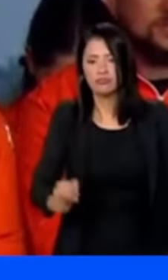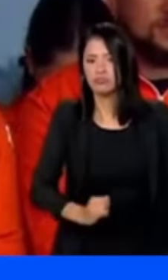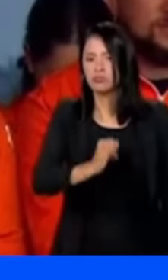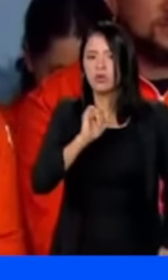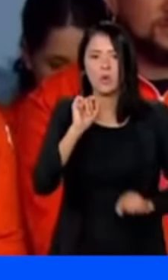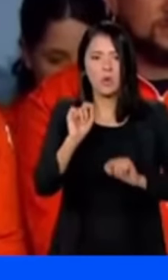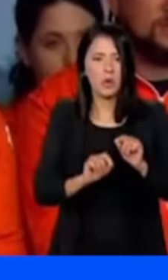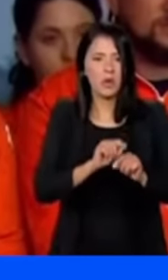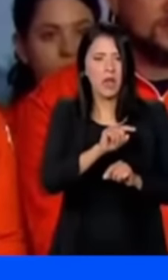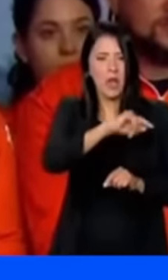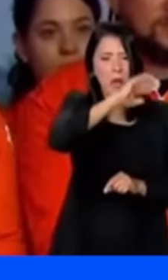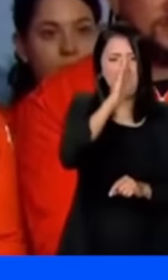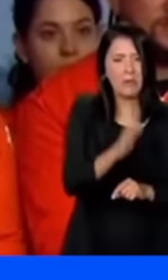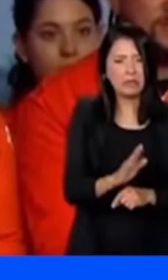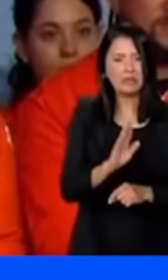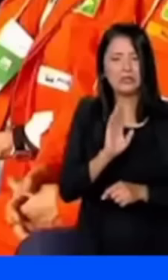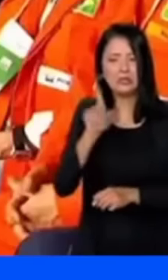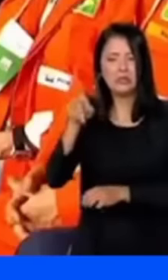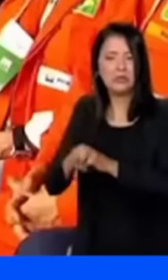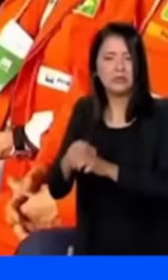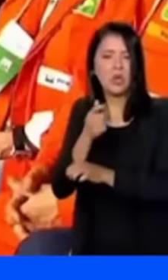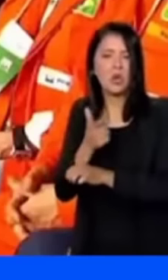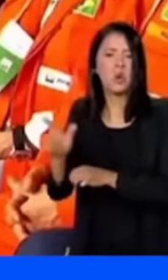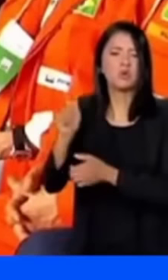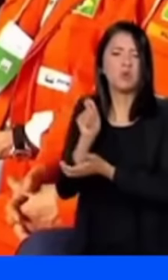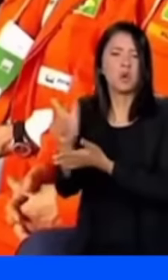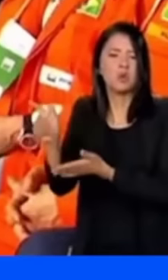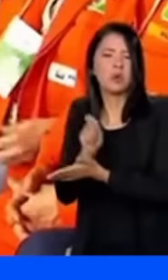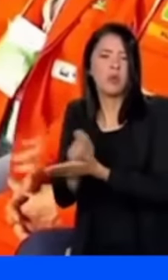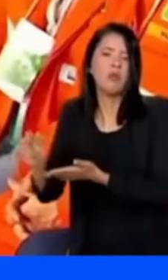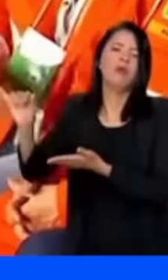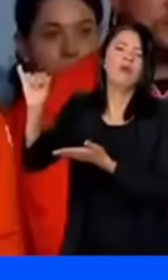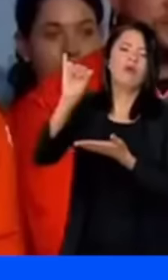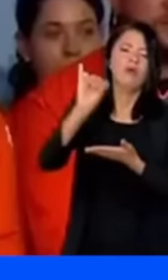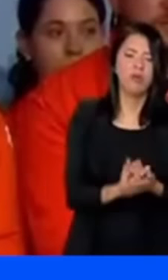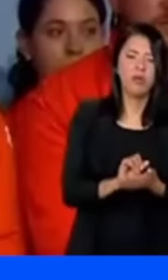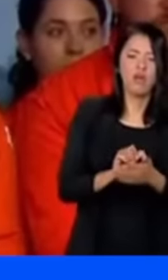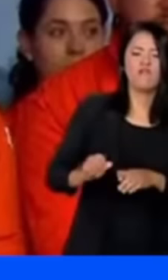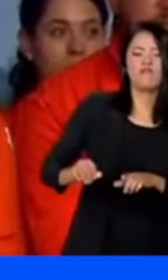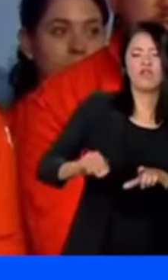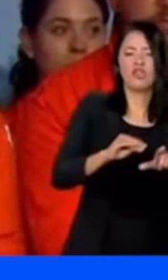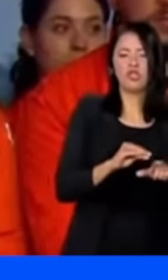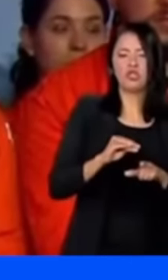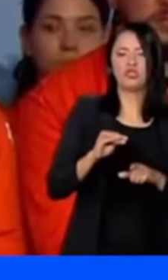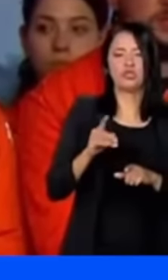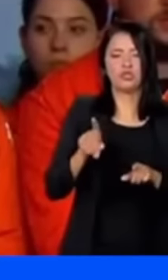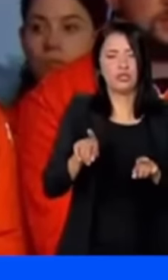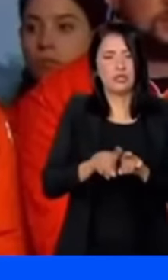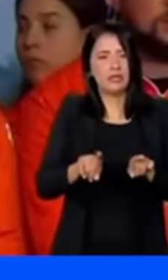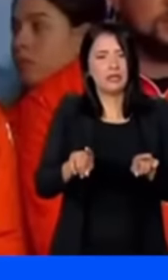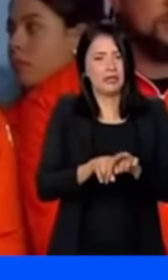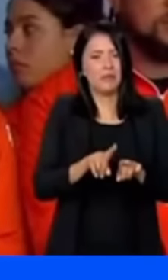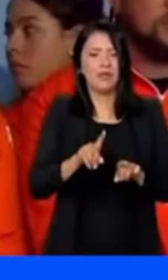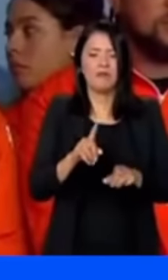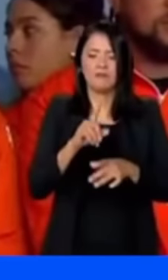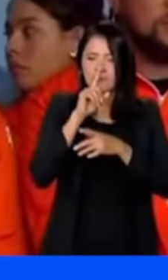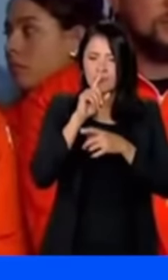sua dependência de fertilizantes importados. Ao mesmo tempo, ela fortalece a nossa